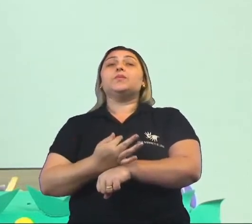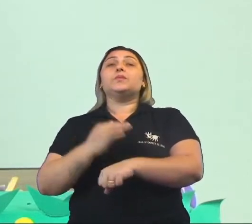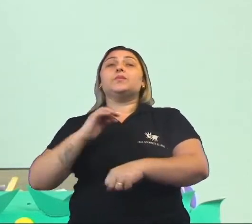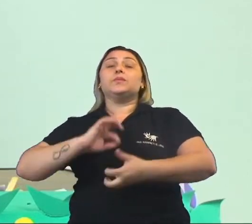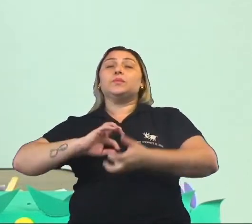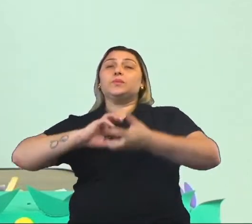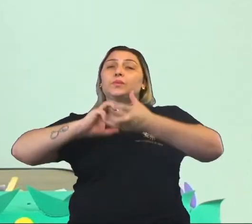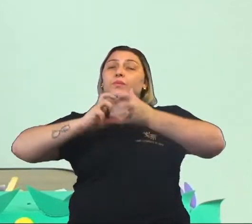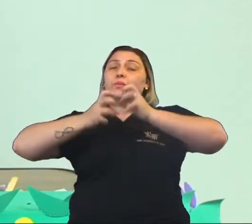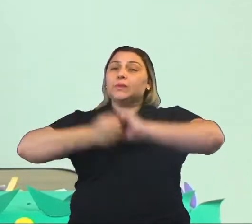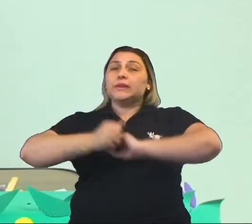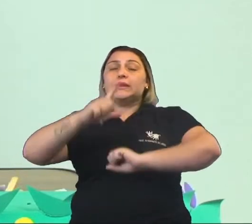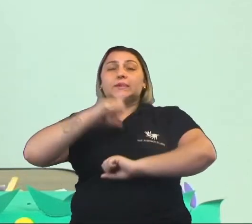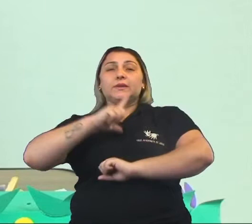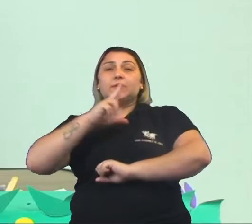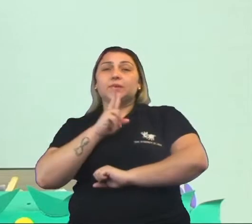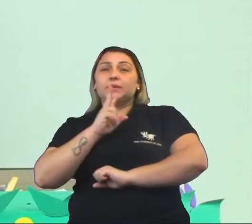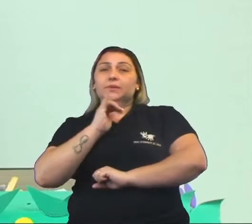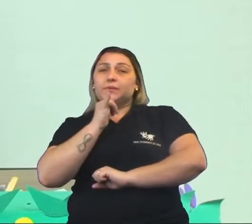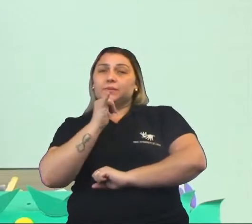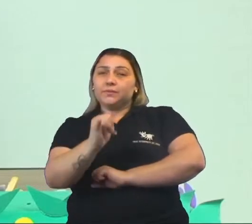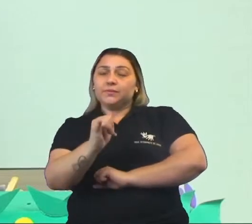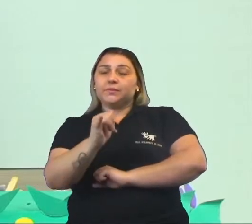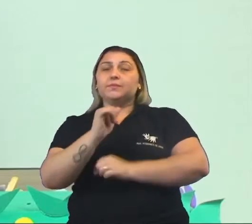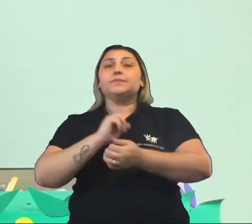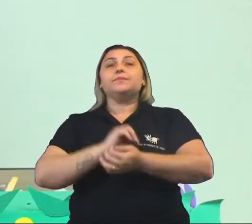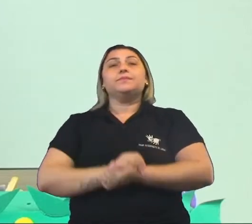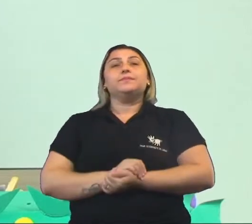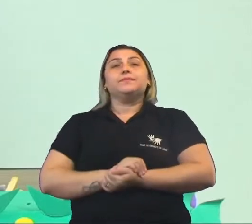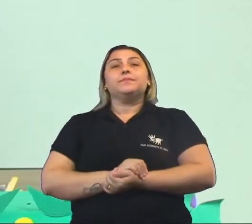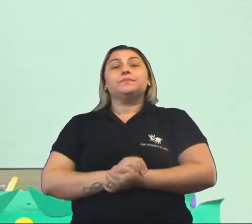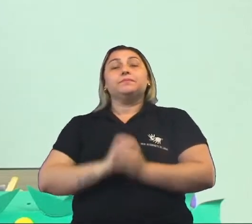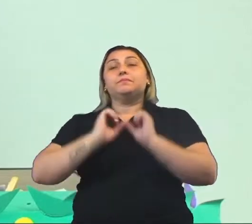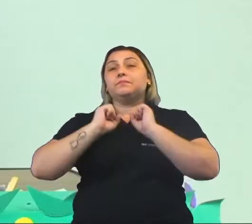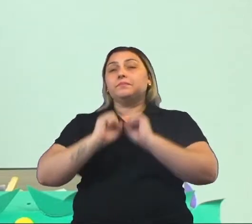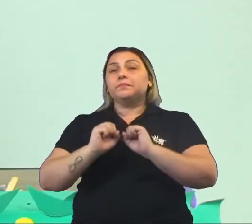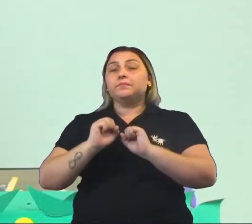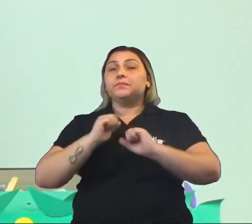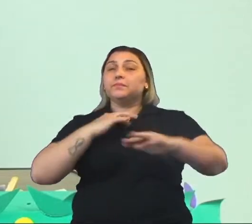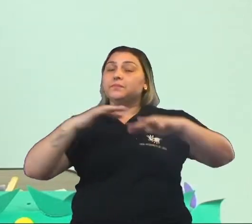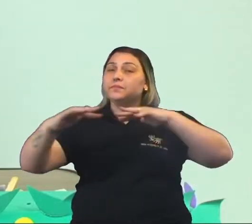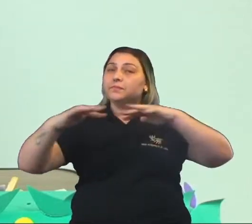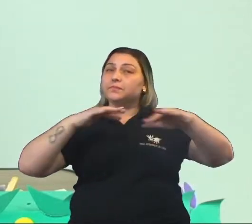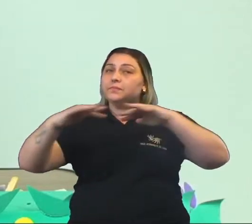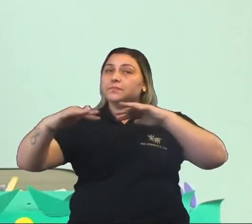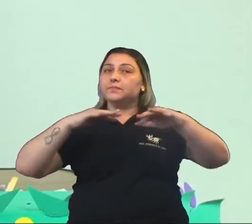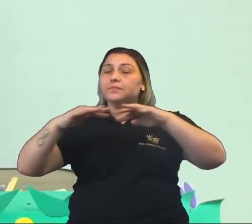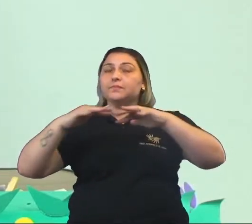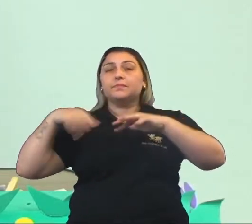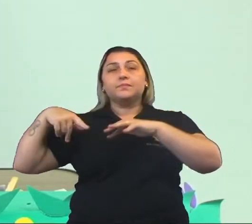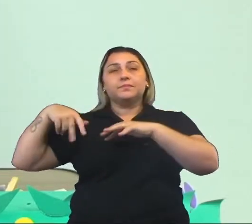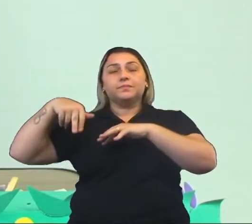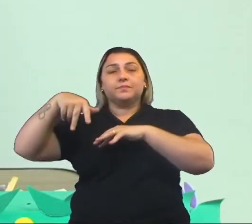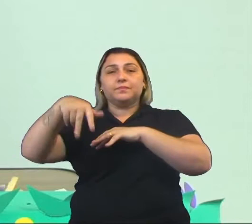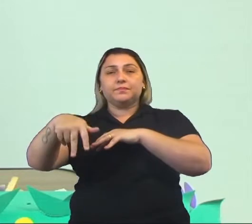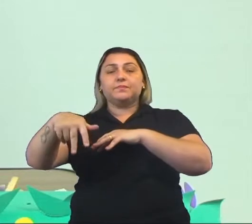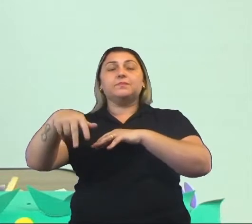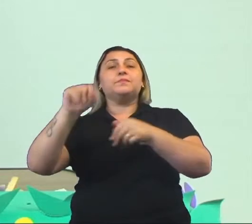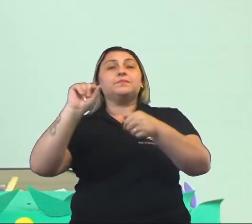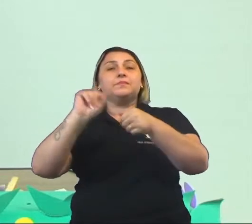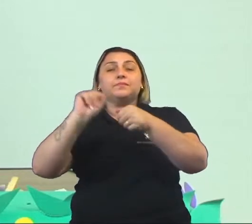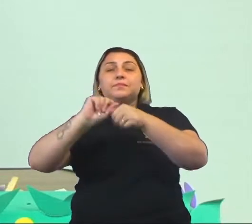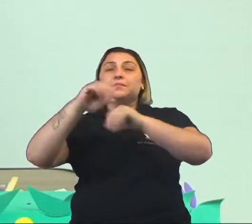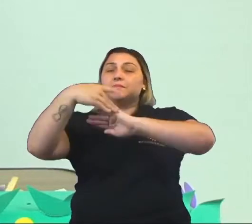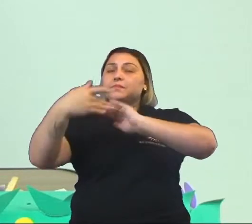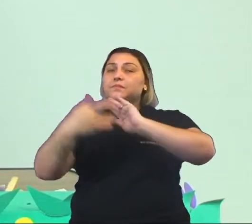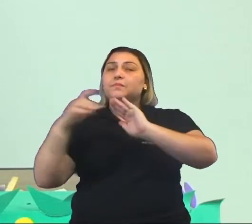vai ter energia, isso mesmo, vai ter energia para que possamos nos movimentar, caminhar e realizar